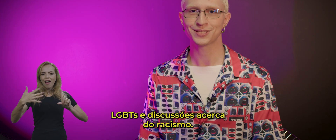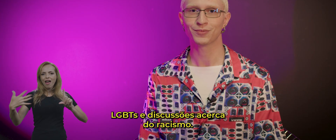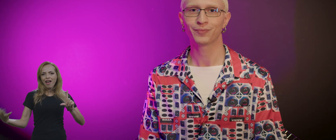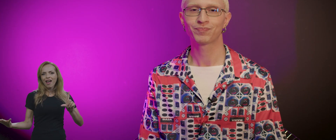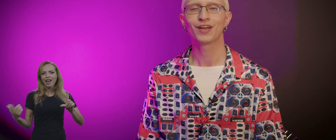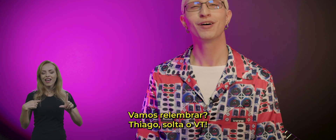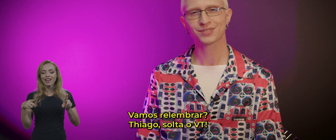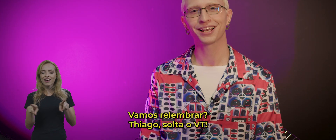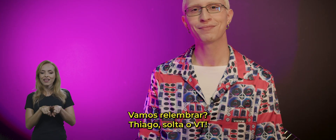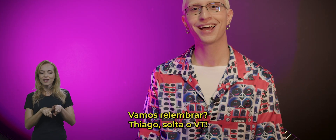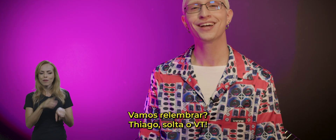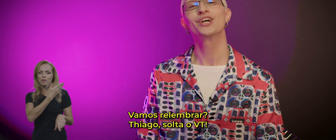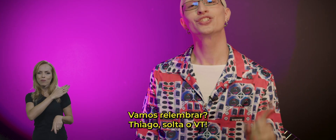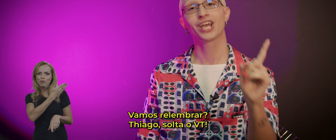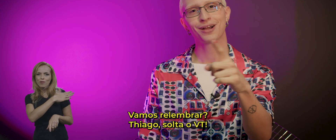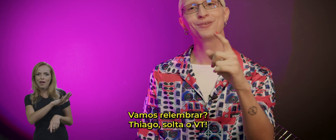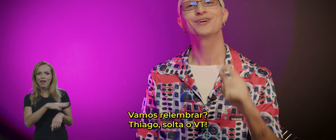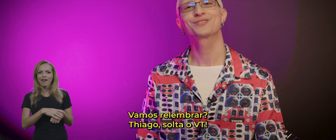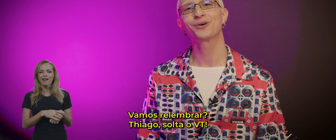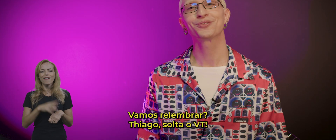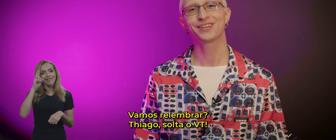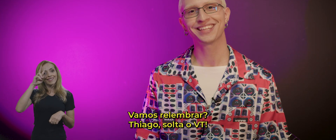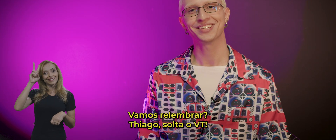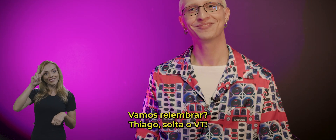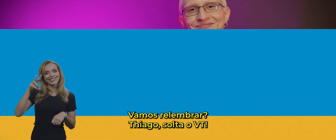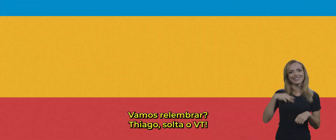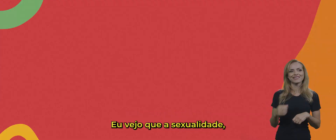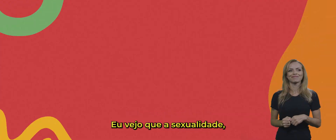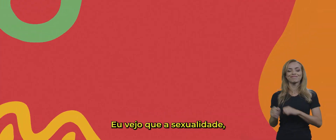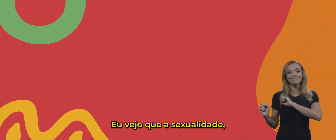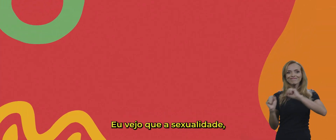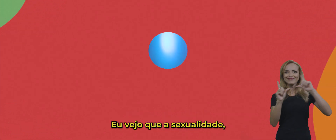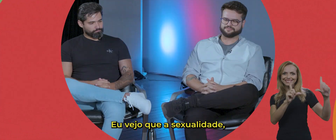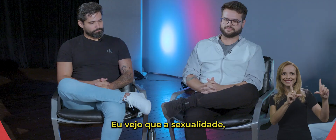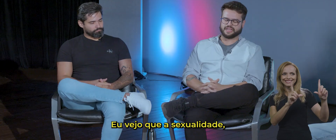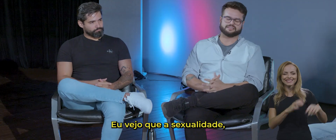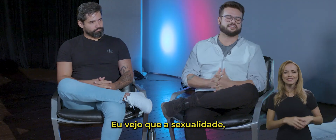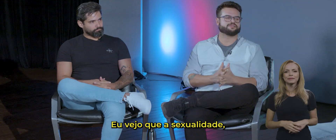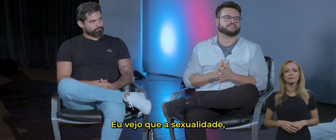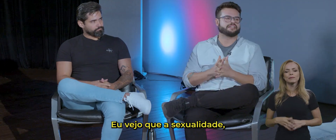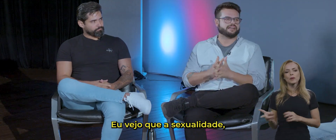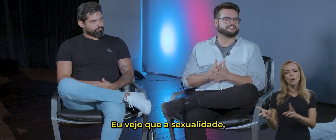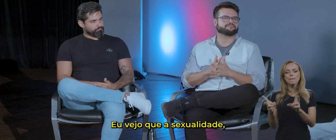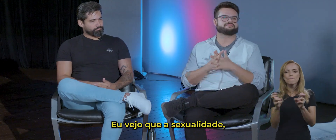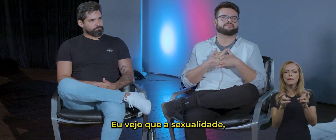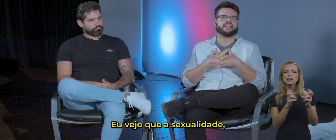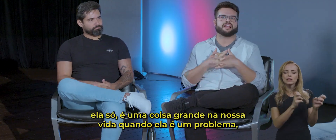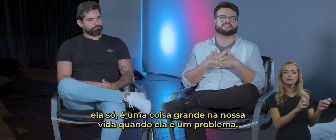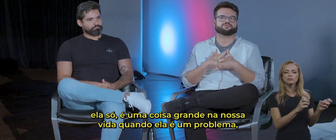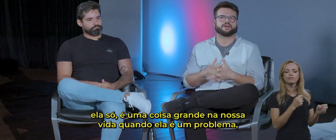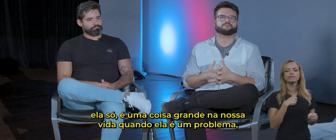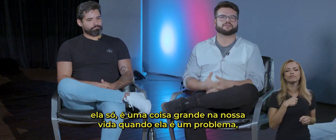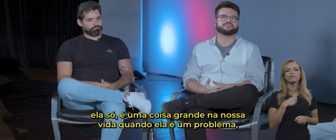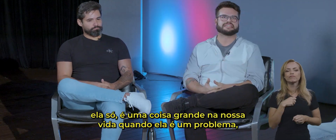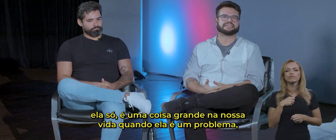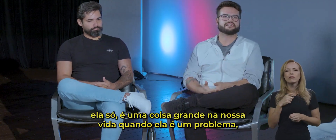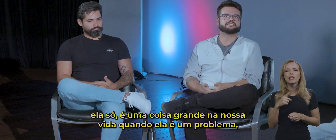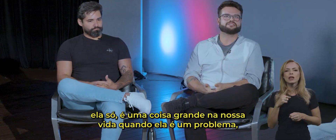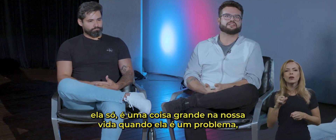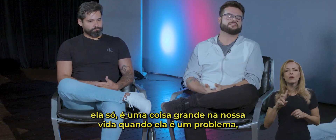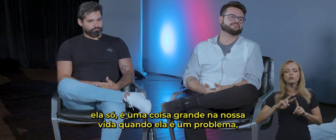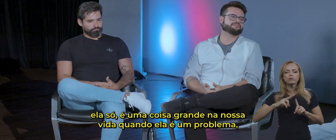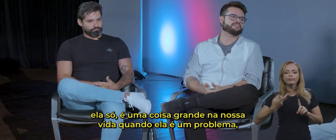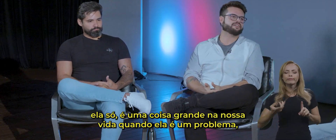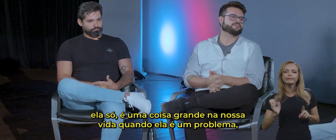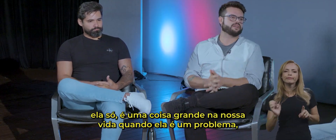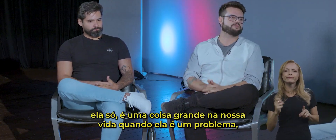do racismo. Vamos relembrar? Tiago, solta o VT. Eu vejo que a sexualidade, ela só é uma coisa